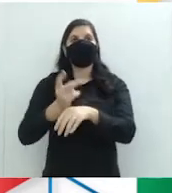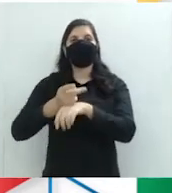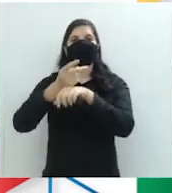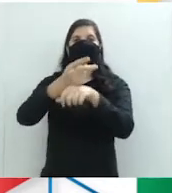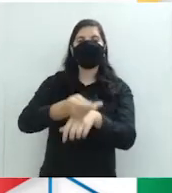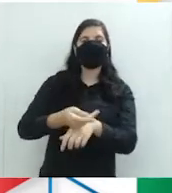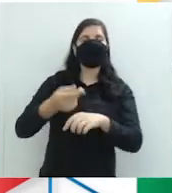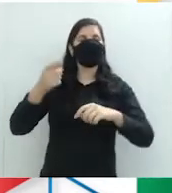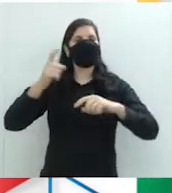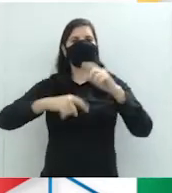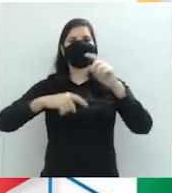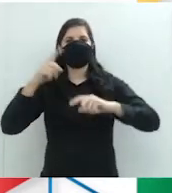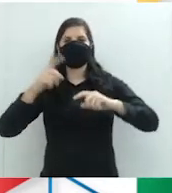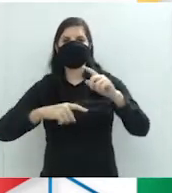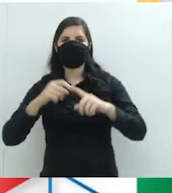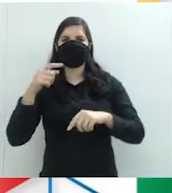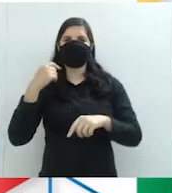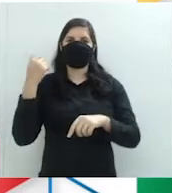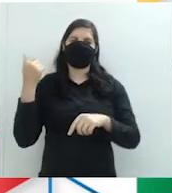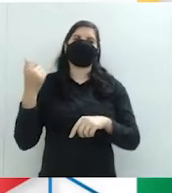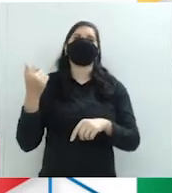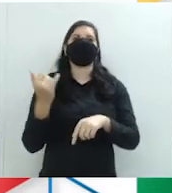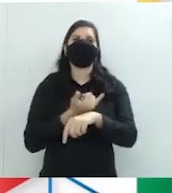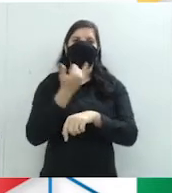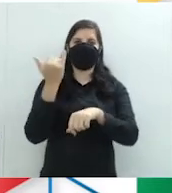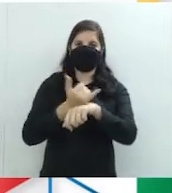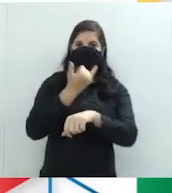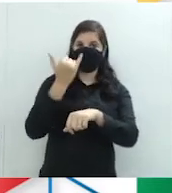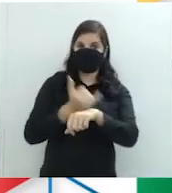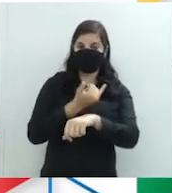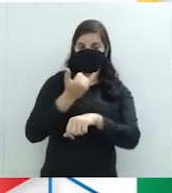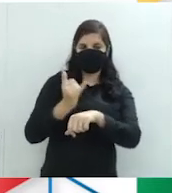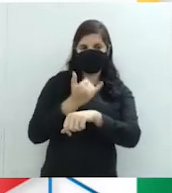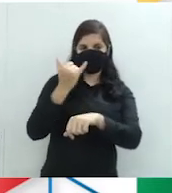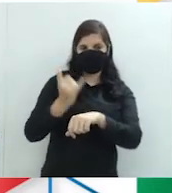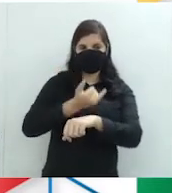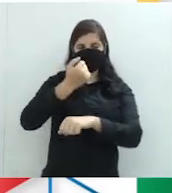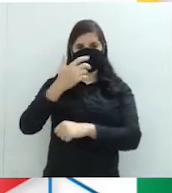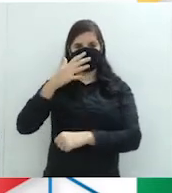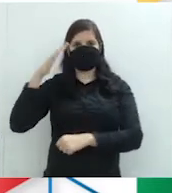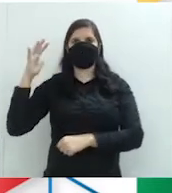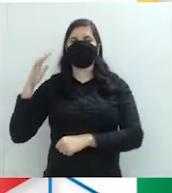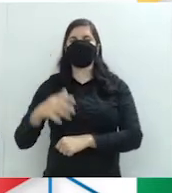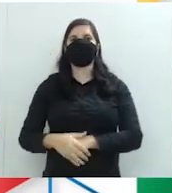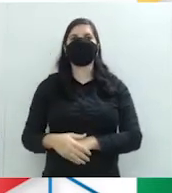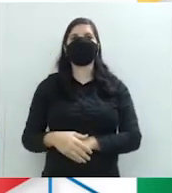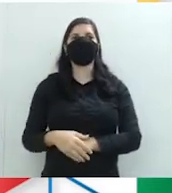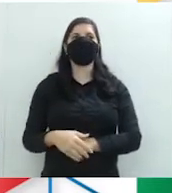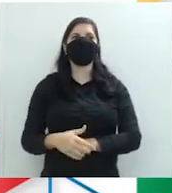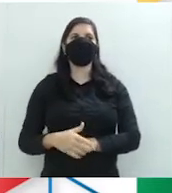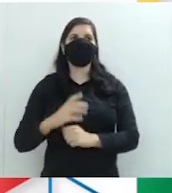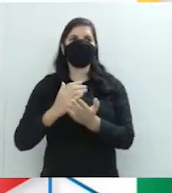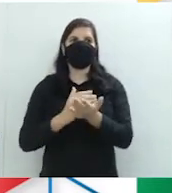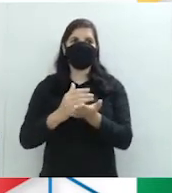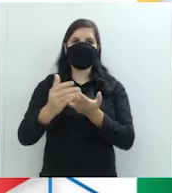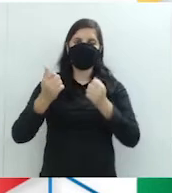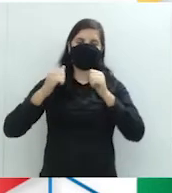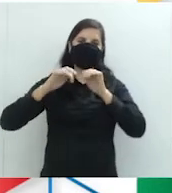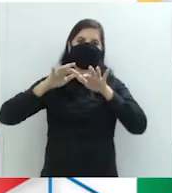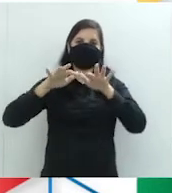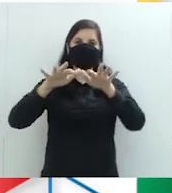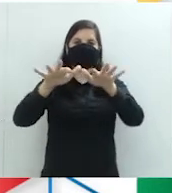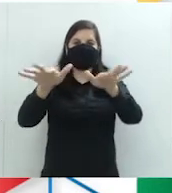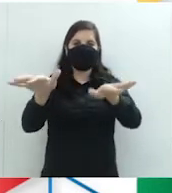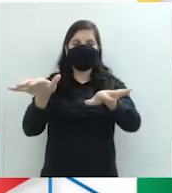de especiarias em metais preciosos. Teve início a